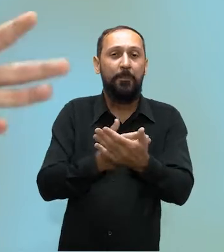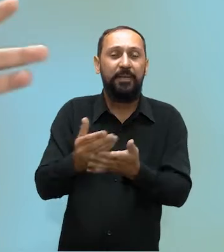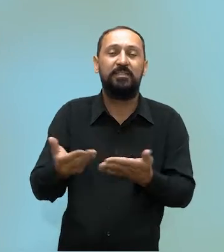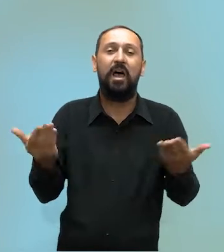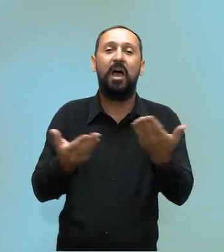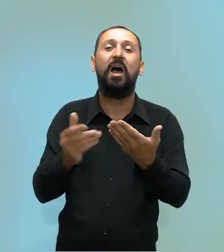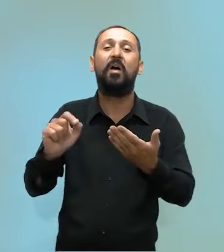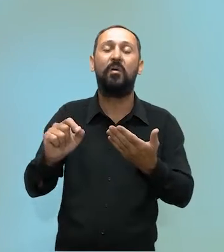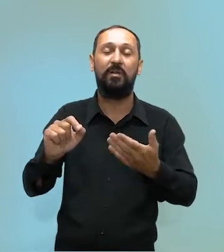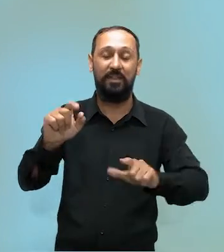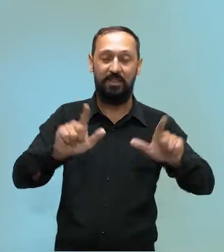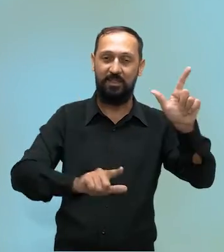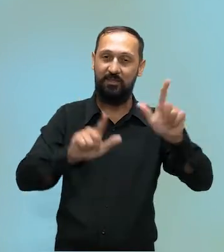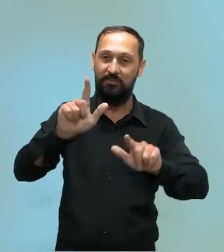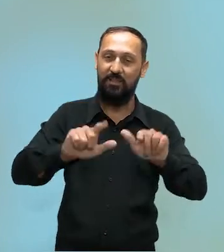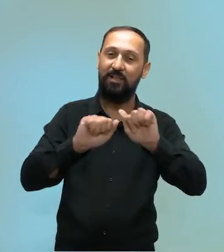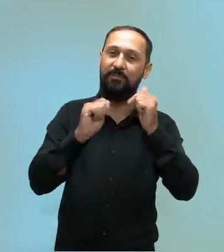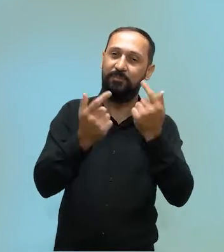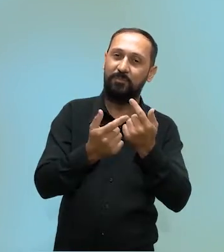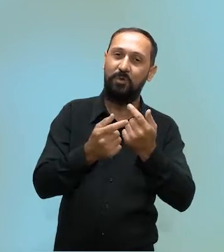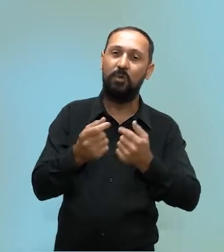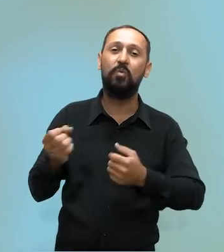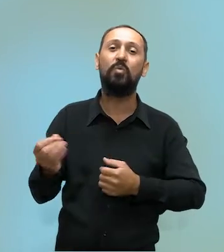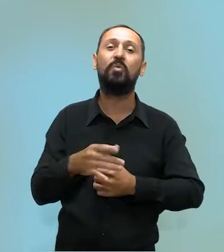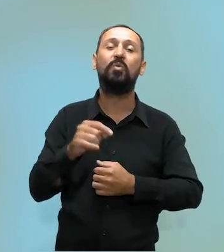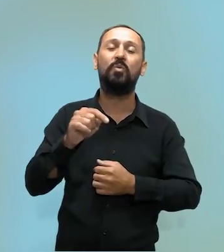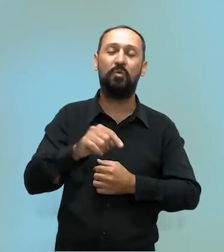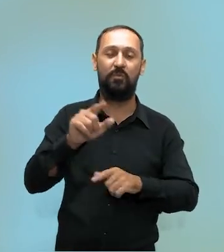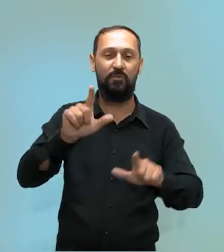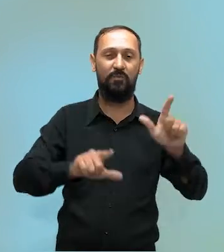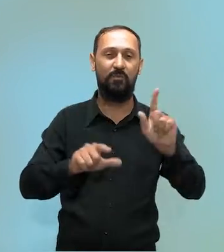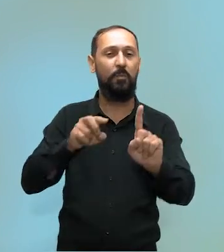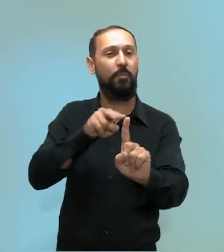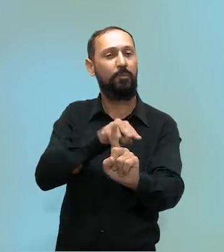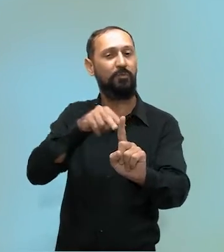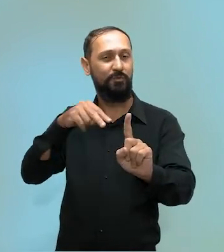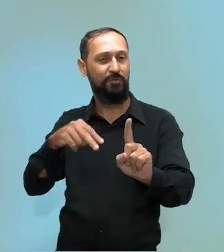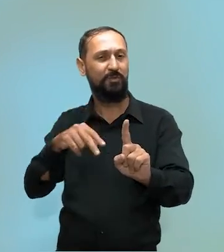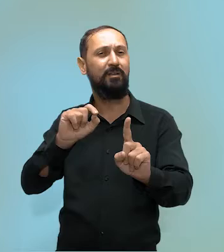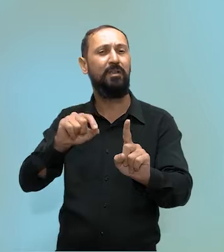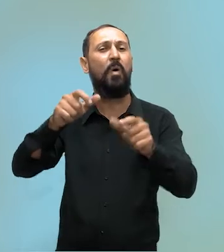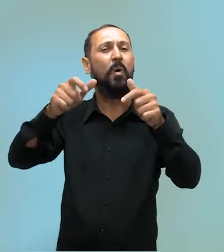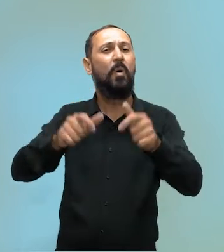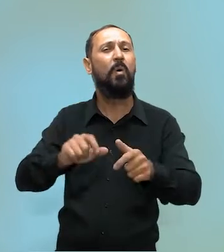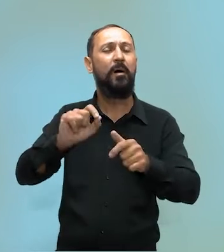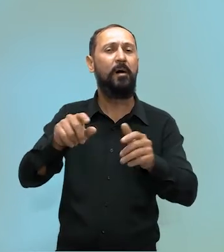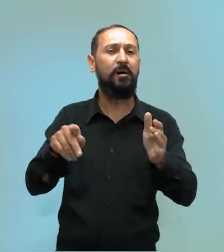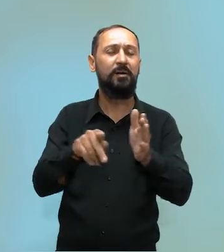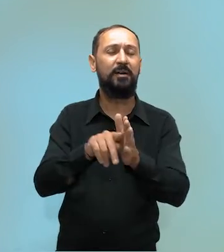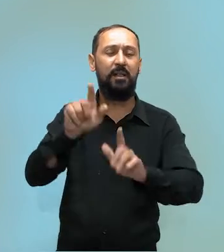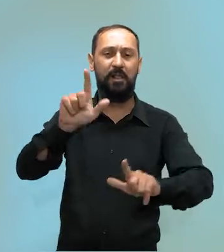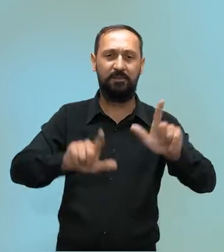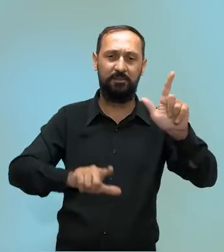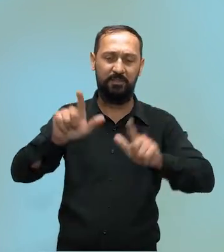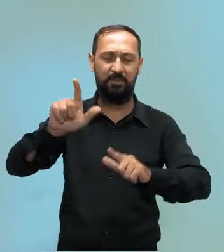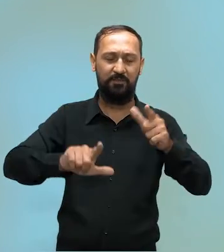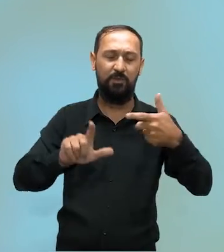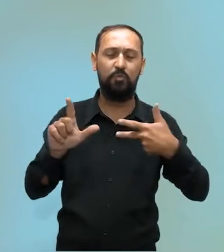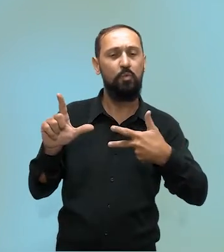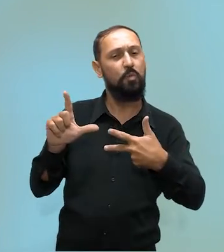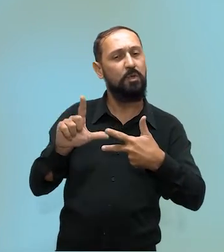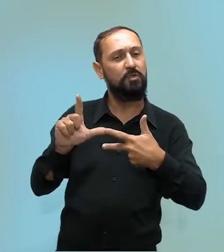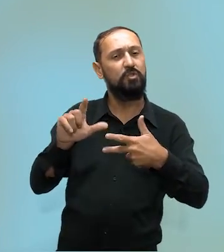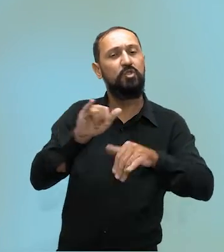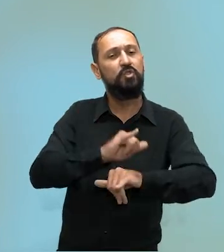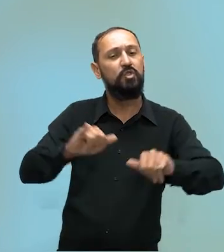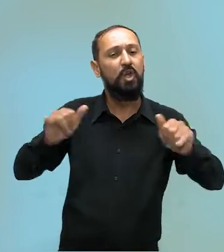Muito bem, começa a partir de agora aqui na TV Assembleia mais uma edição do Ponto de Vista, um espaço que a TV do Legislativo